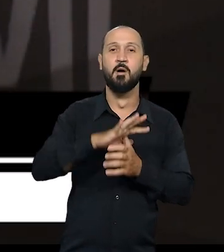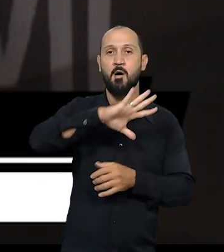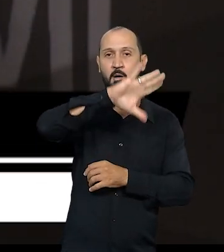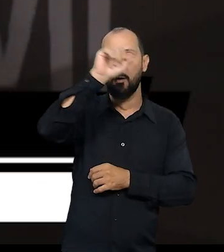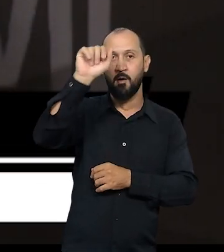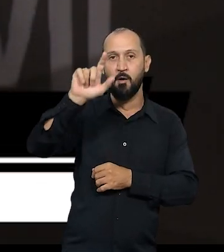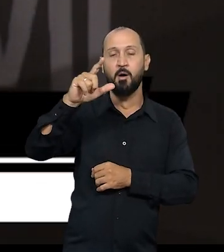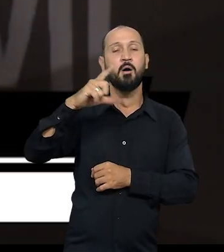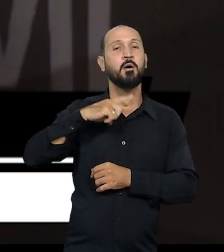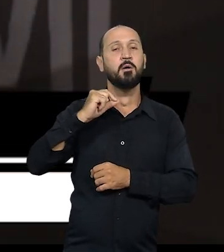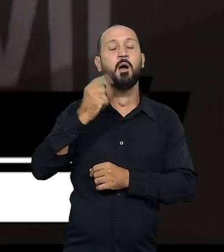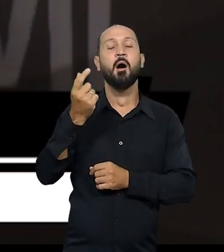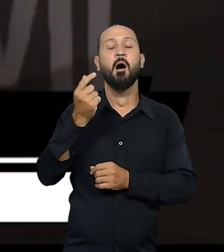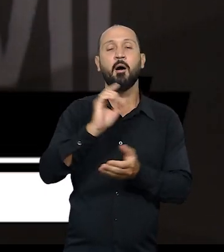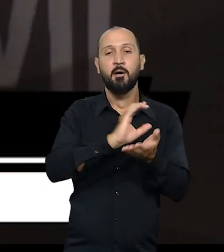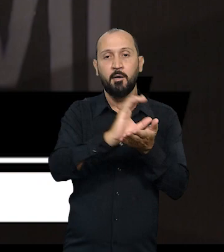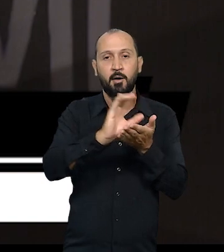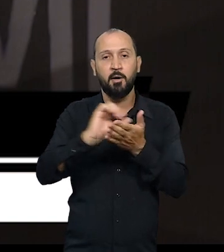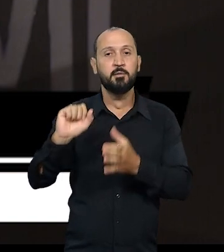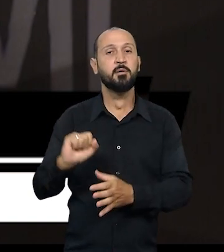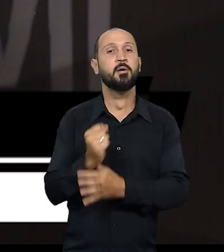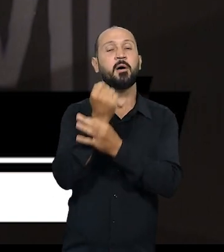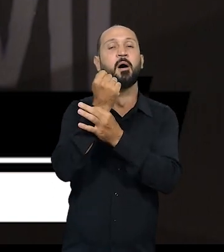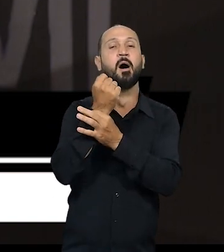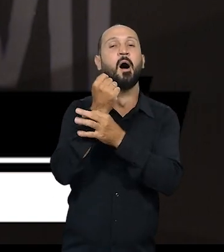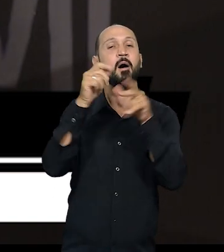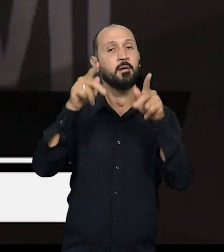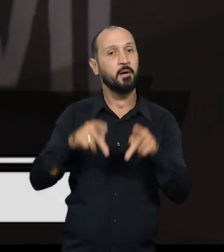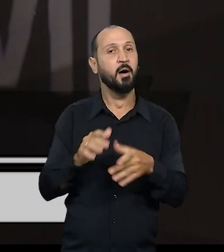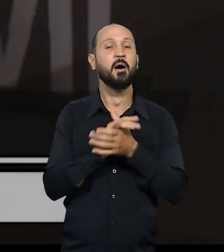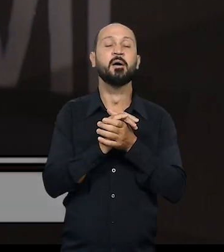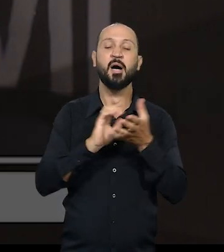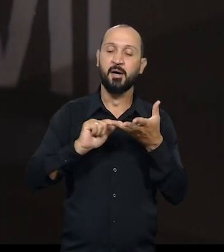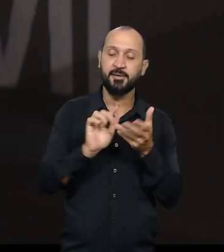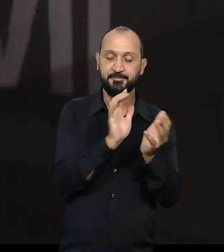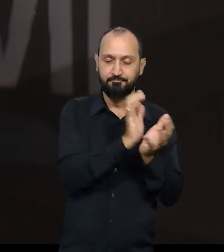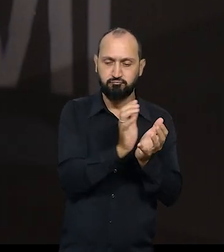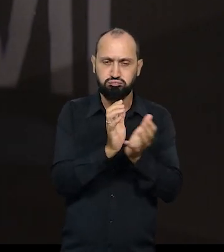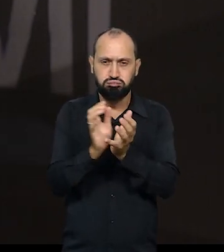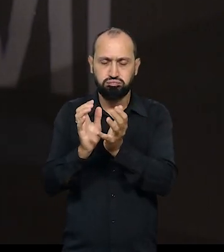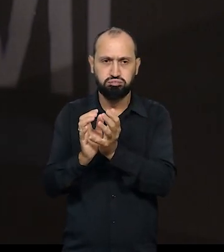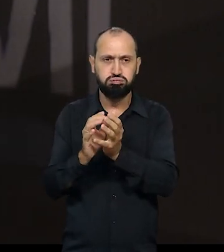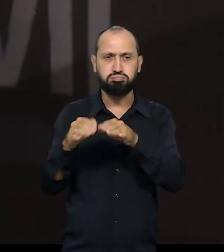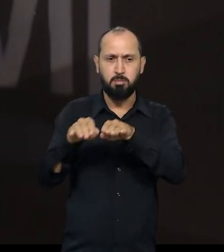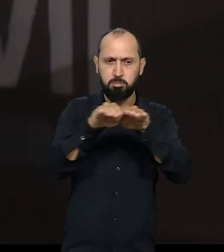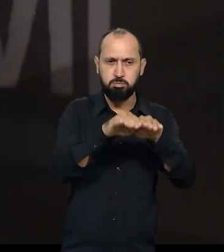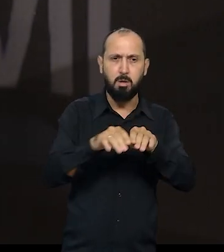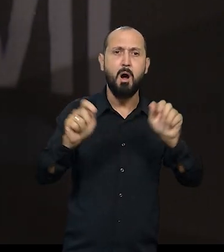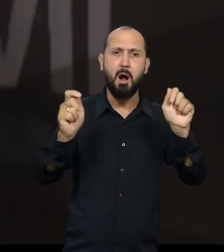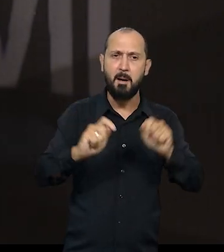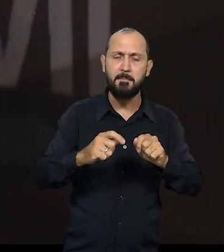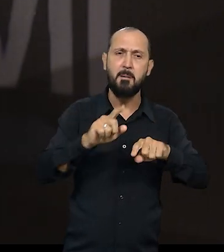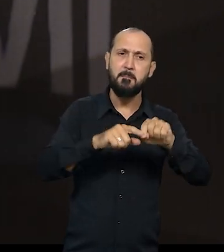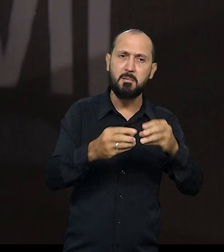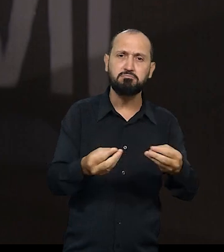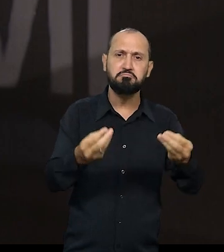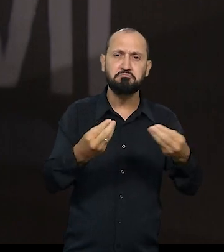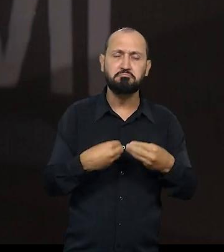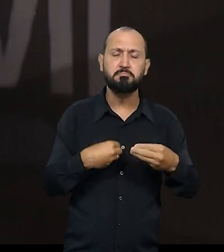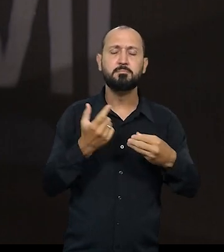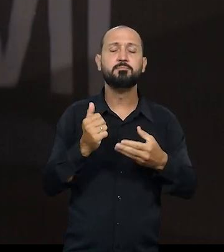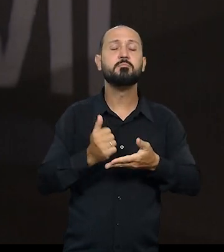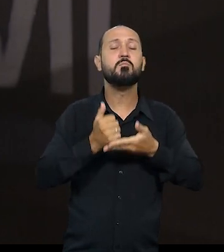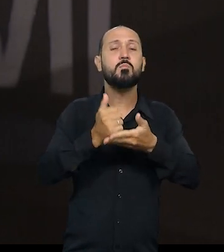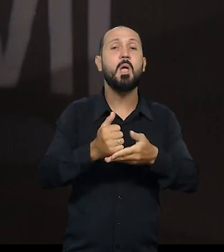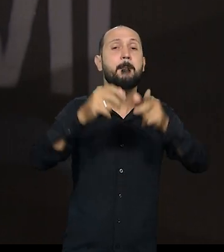Mato Grosso do Sul tem investido muito em segurança pública. Todas as forças estão aparelhadas e empenhadas em proporcionar